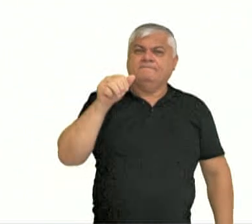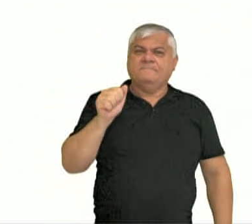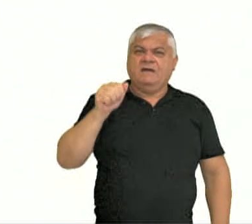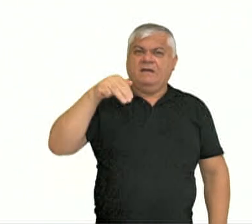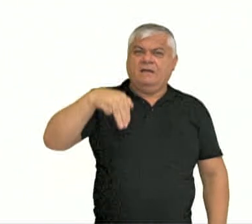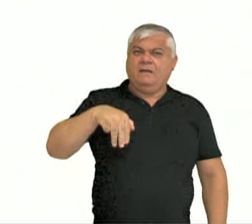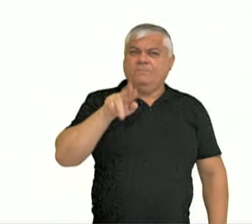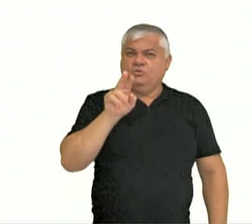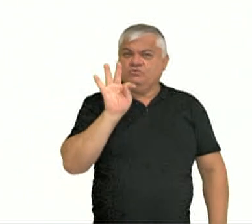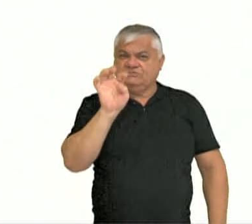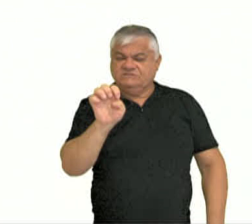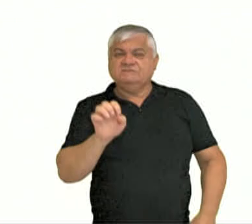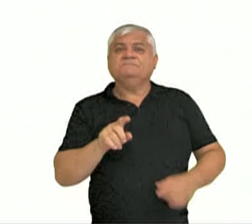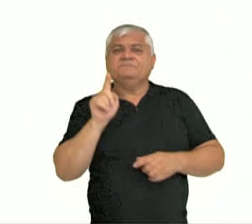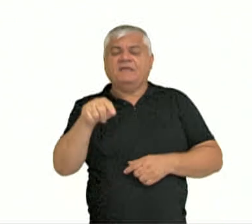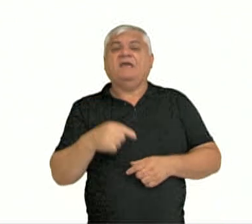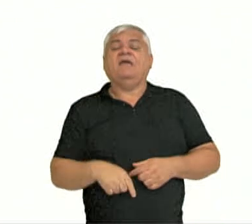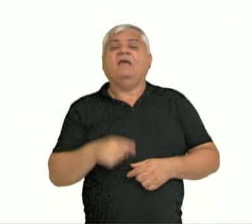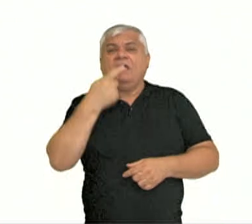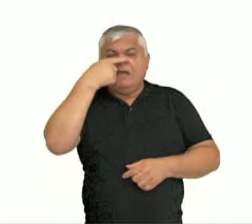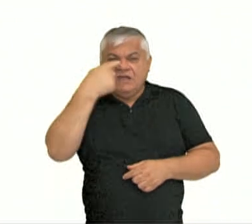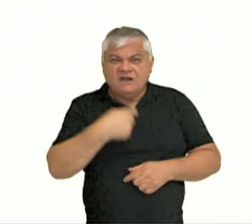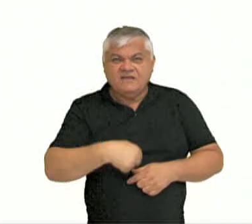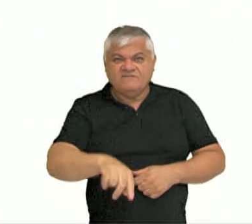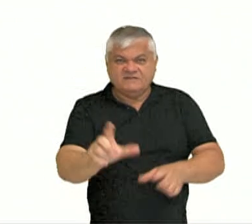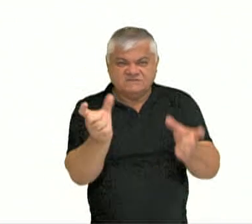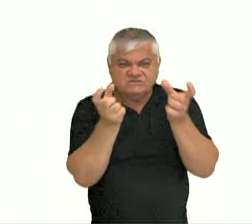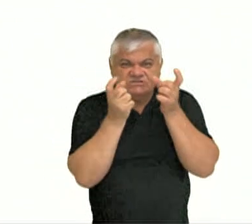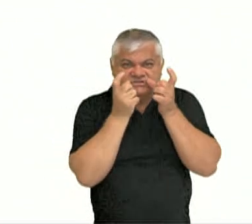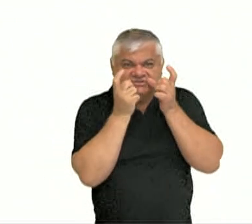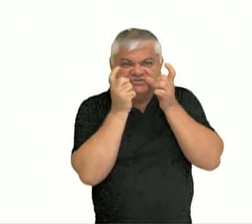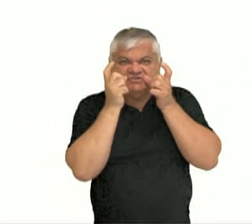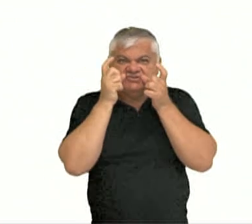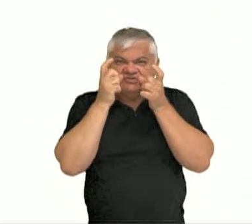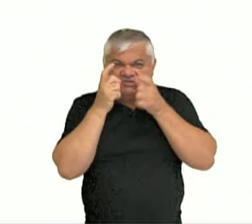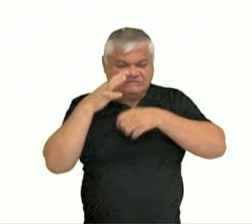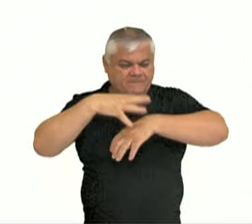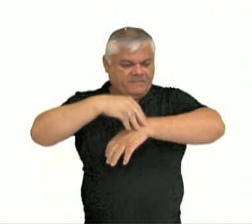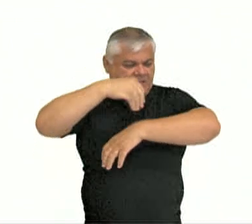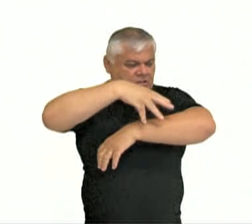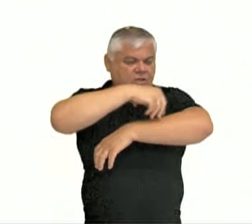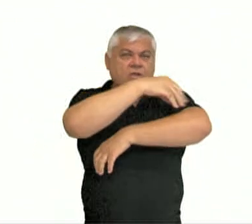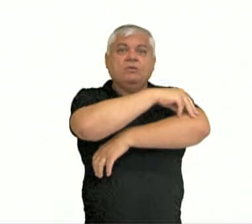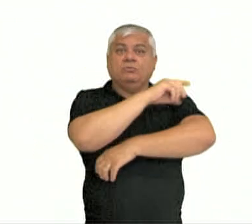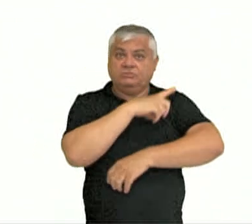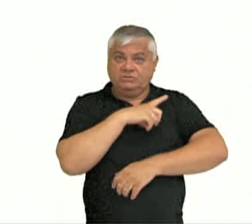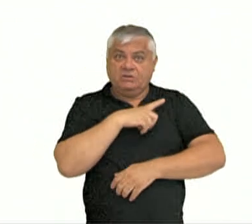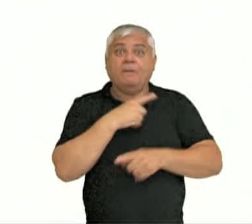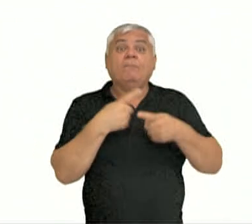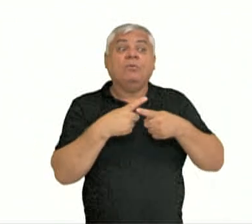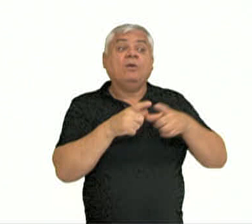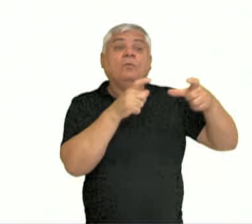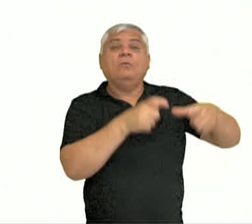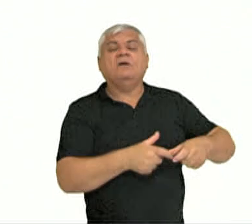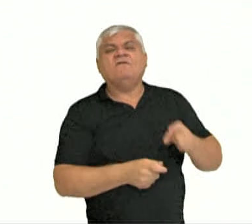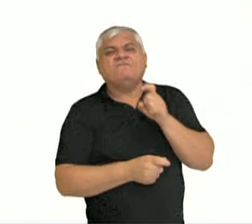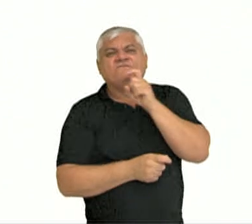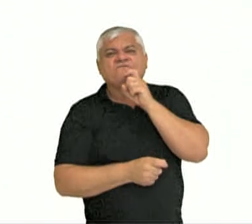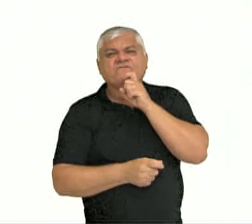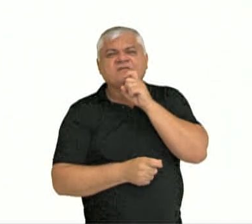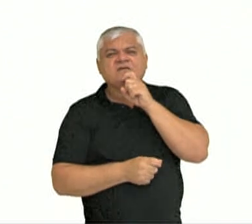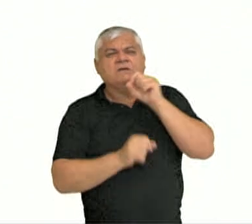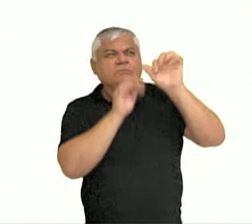de espécies dos elefantes, com uma certa pelagem, porque eles viviam em regiões mais frias, né, em um